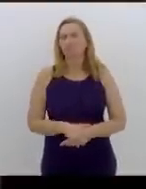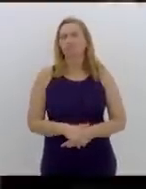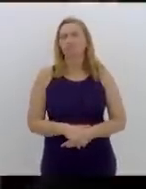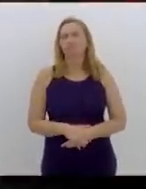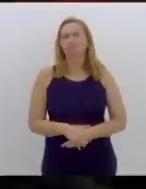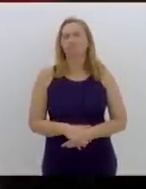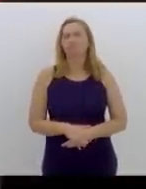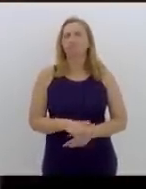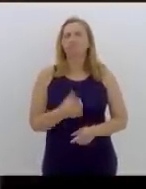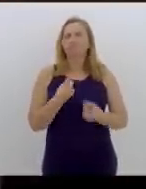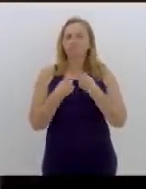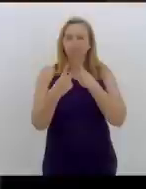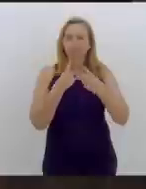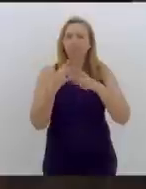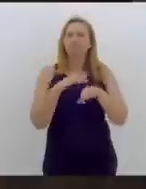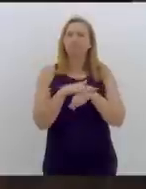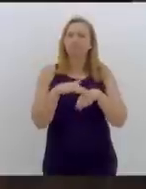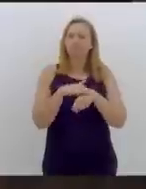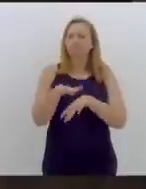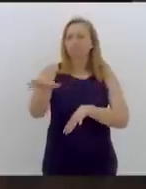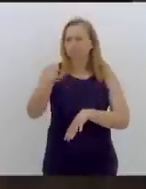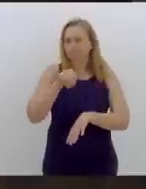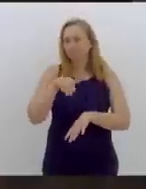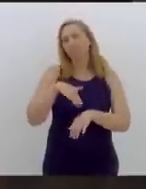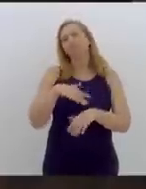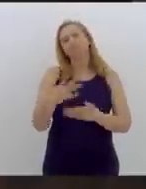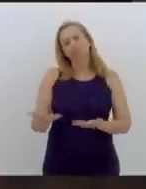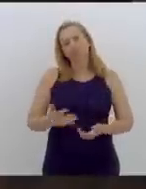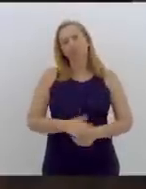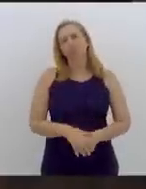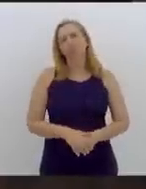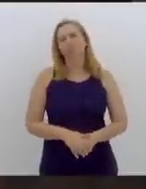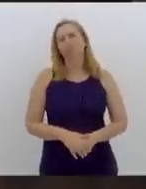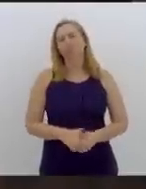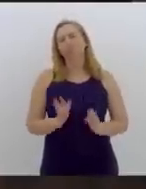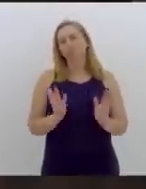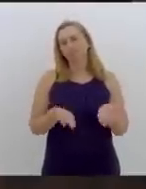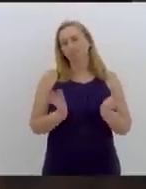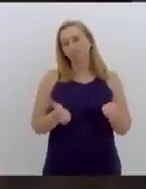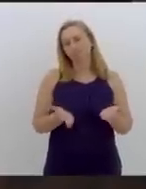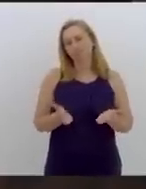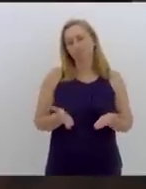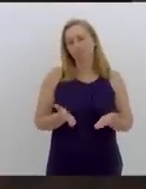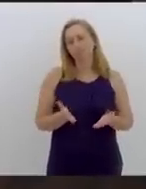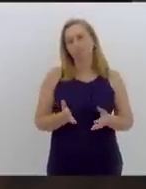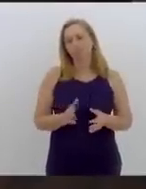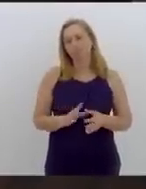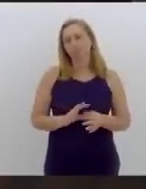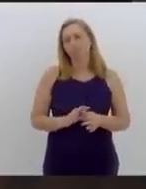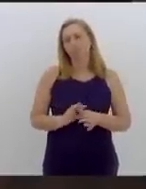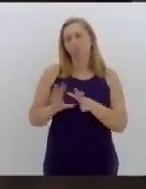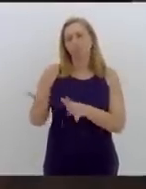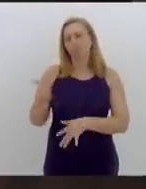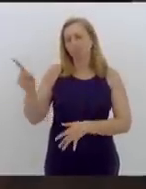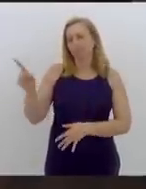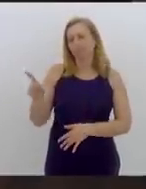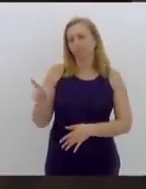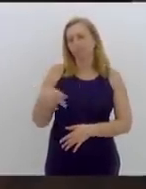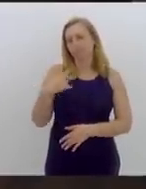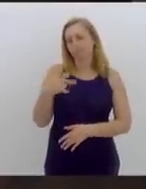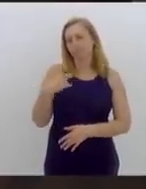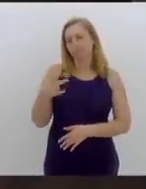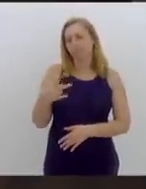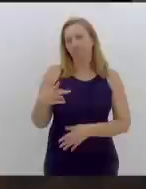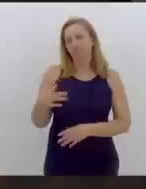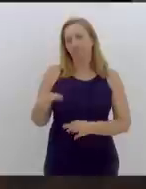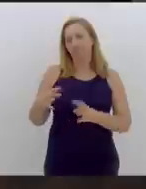ter diálogo conversar a chamar e isso aí por exemplo hoje vou jogar logo a bola no peito dele logo no pé no peito onde